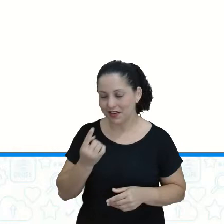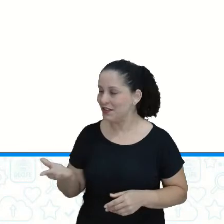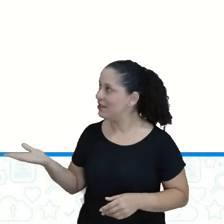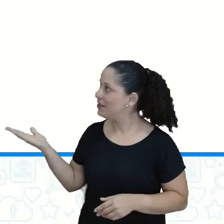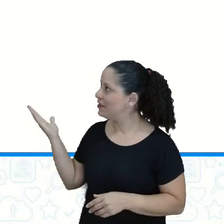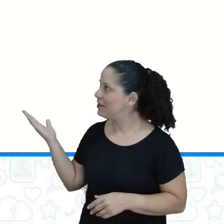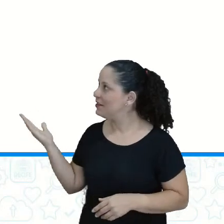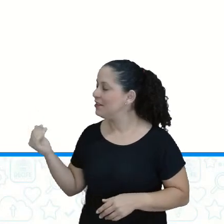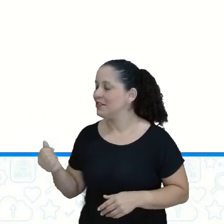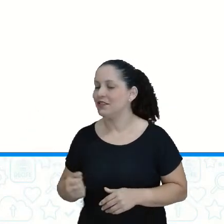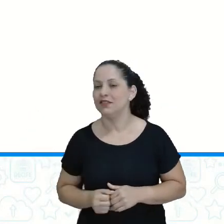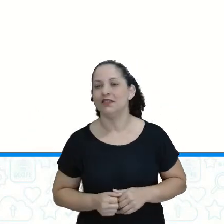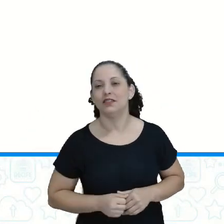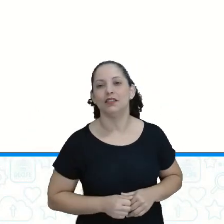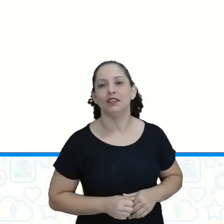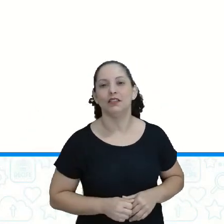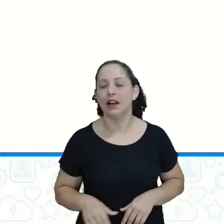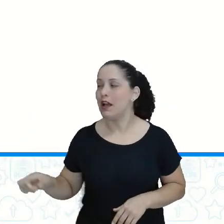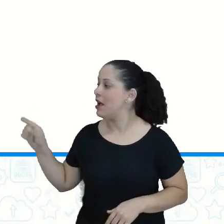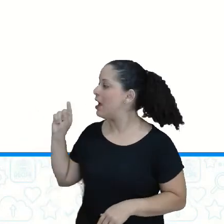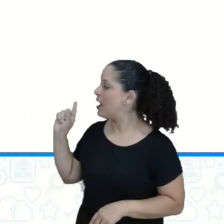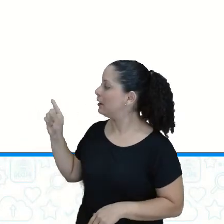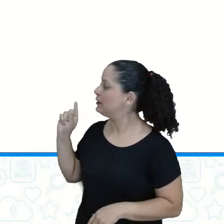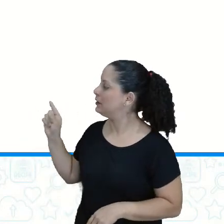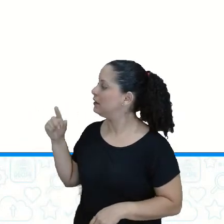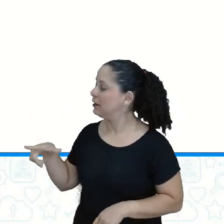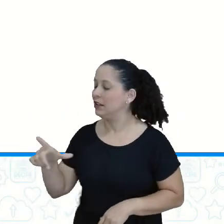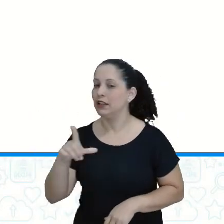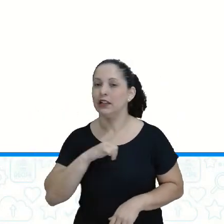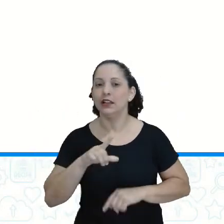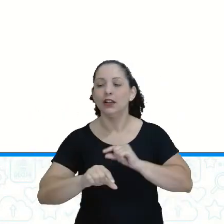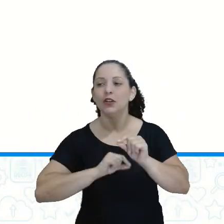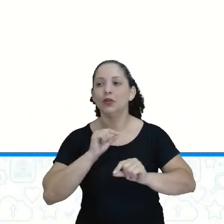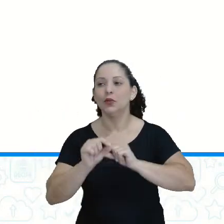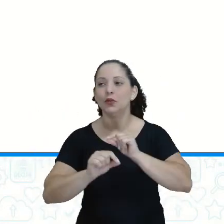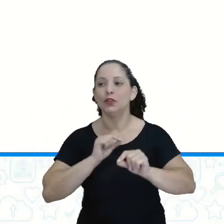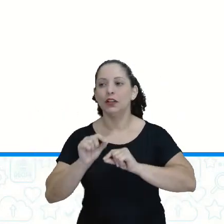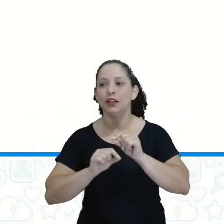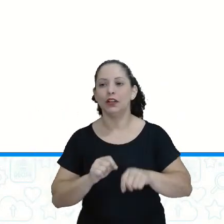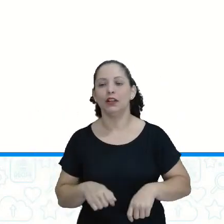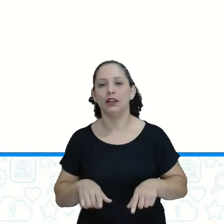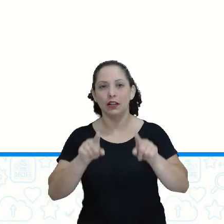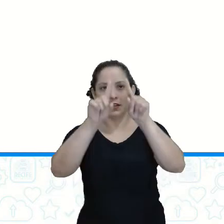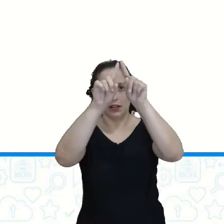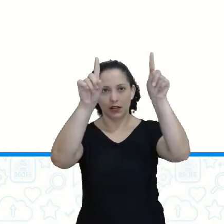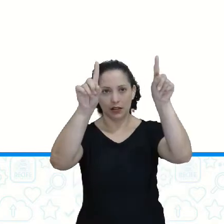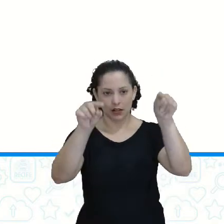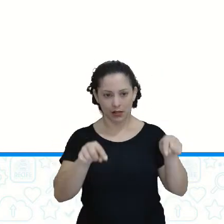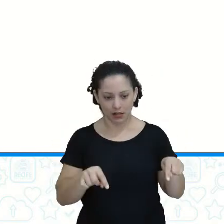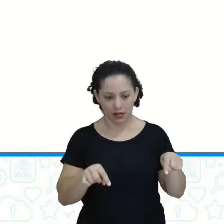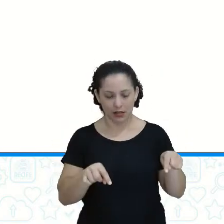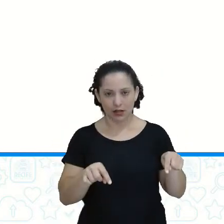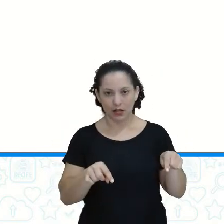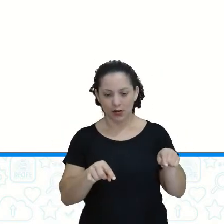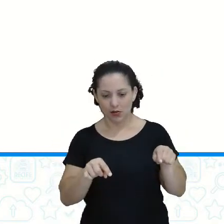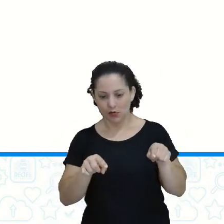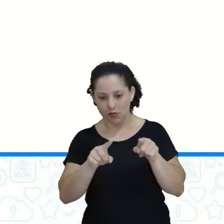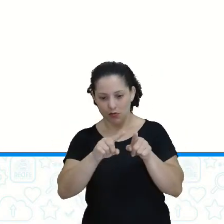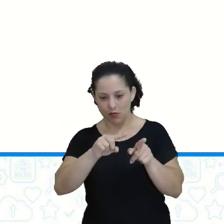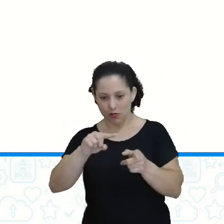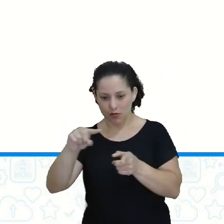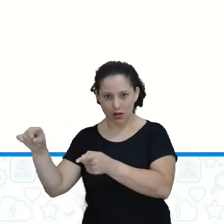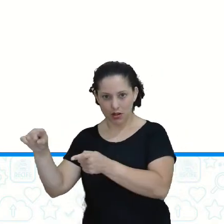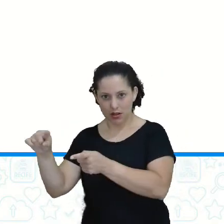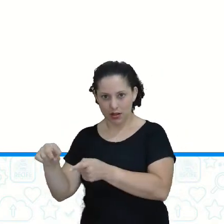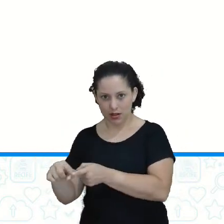Outro polígono. Temos aí uma figura rosa no formato de L e o quadrinho. Qual